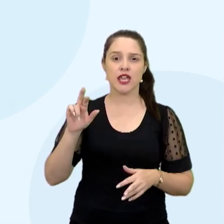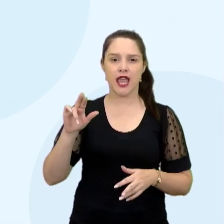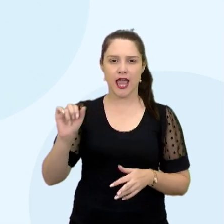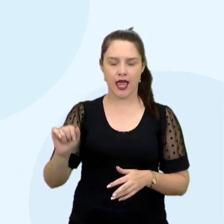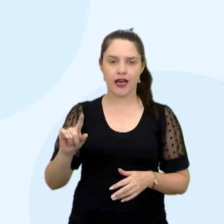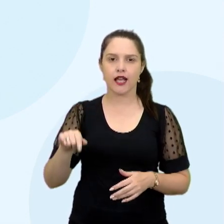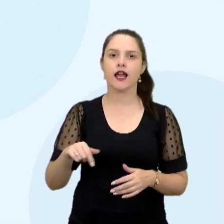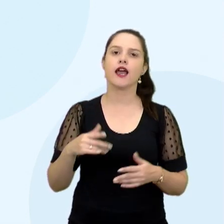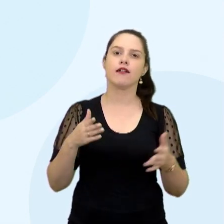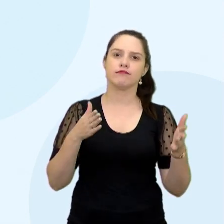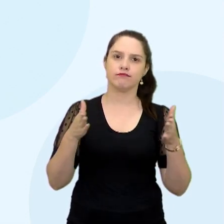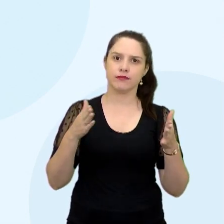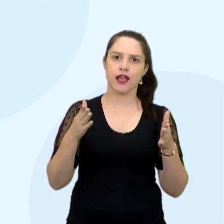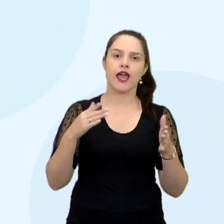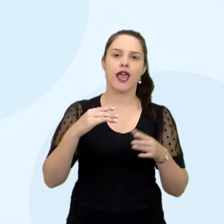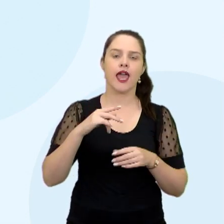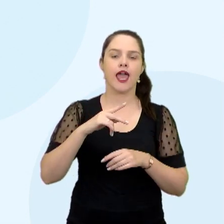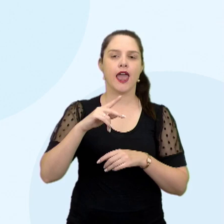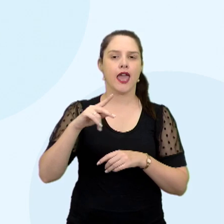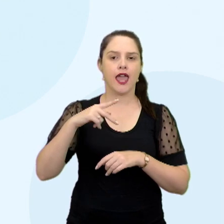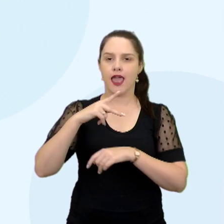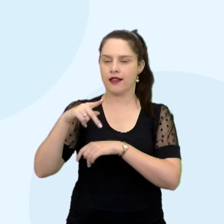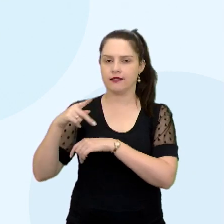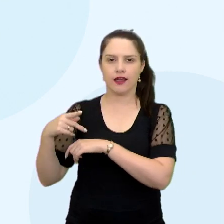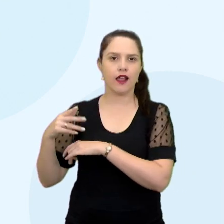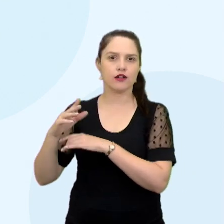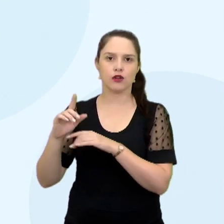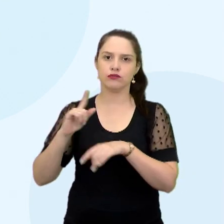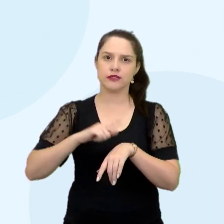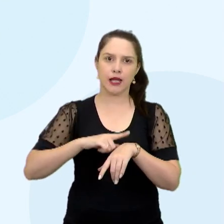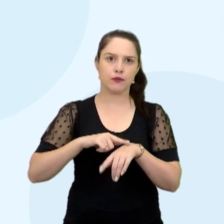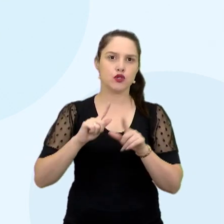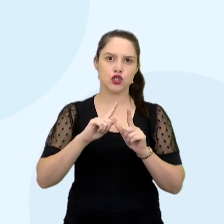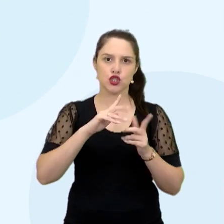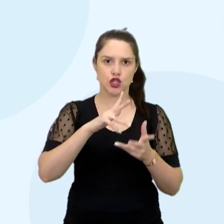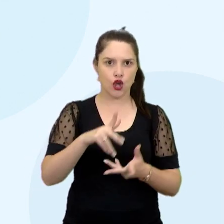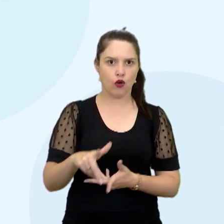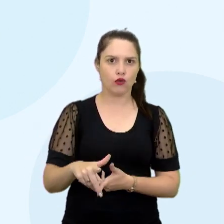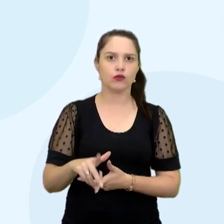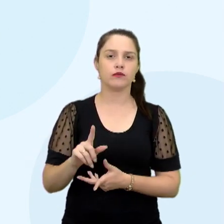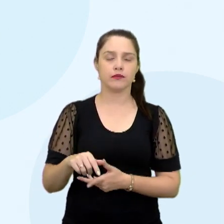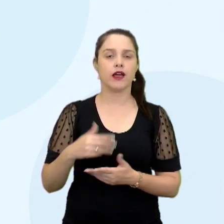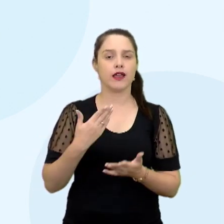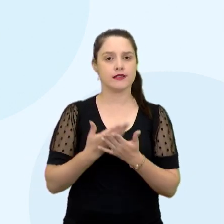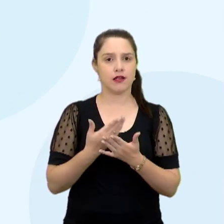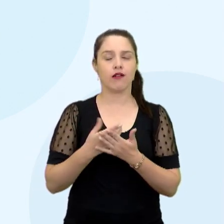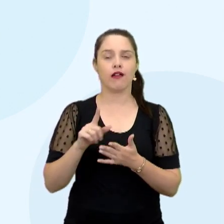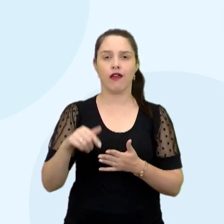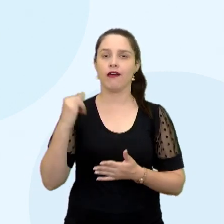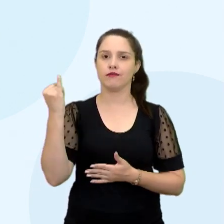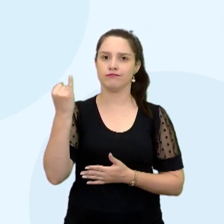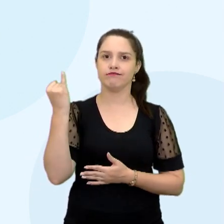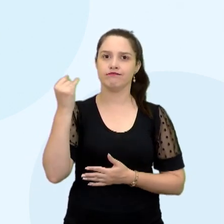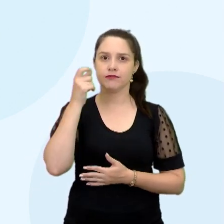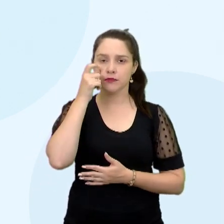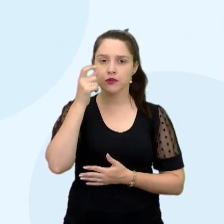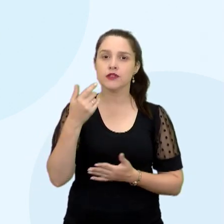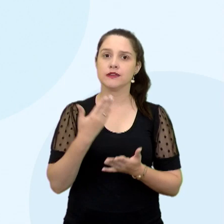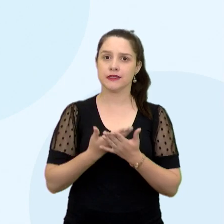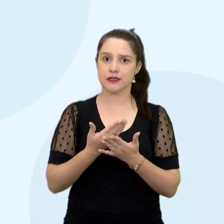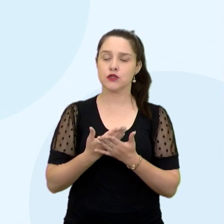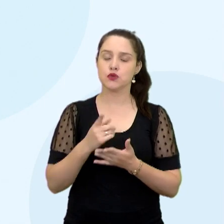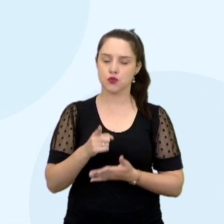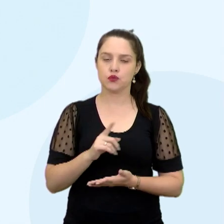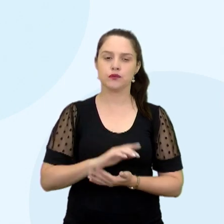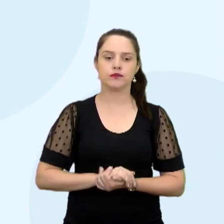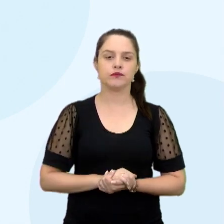falando de uma União Internacional das Ciências Geológicas, né, que acaba tendo aí uma referência muito importante nesses estudos. E